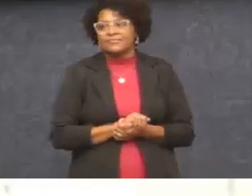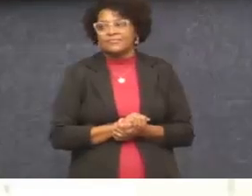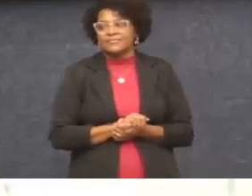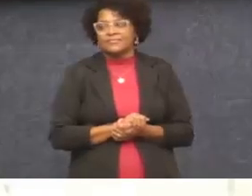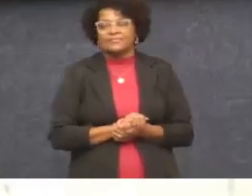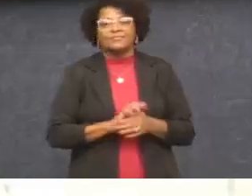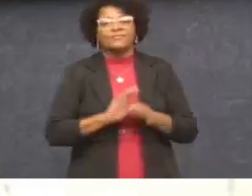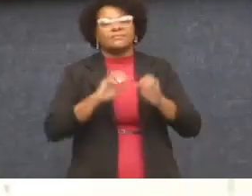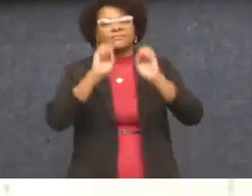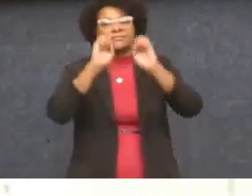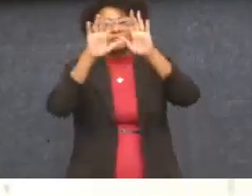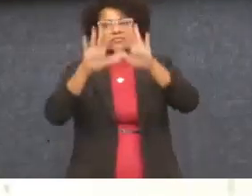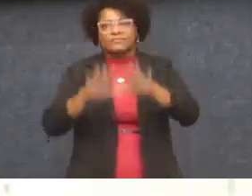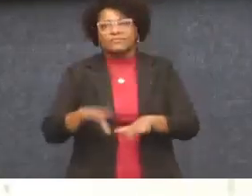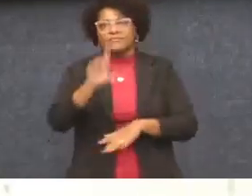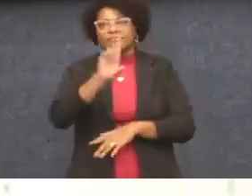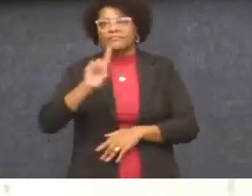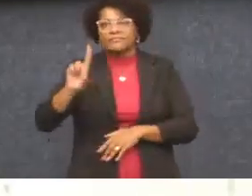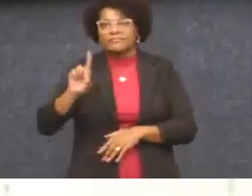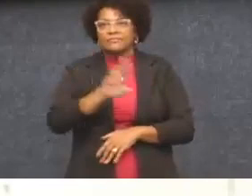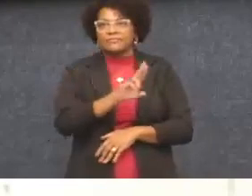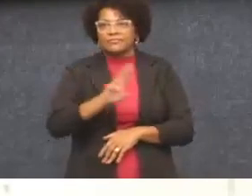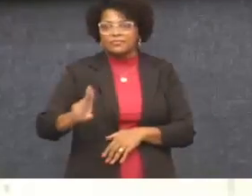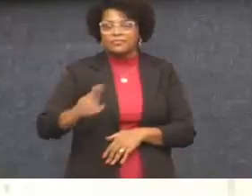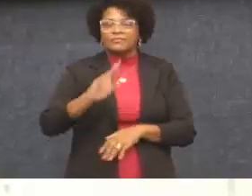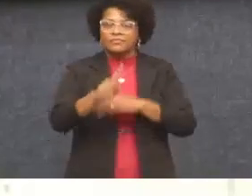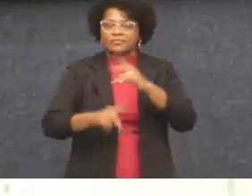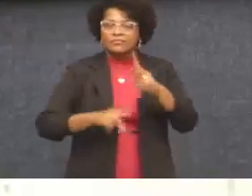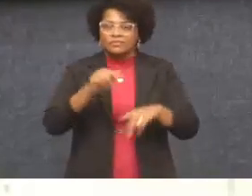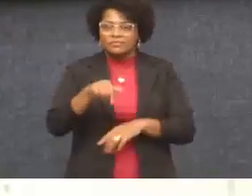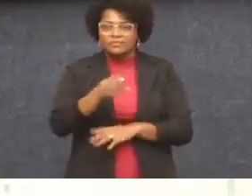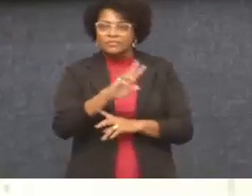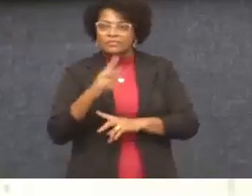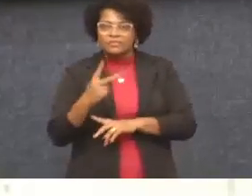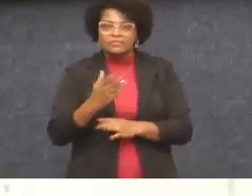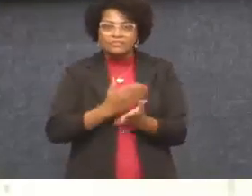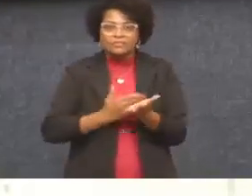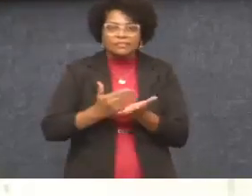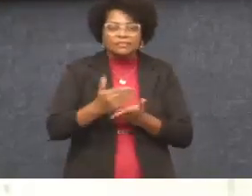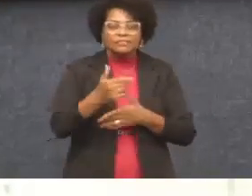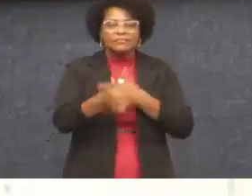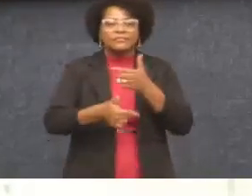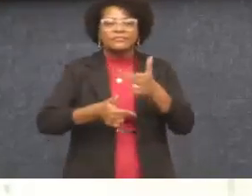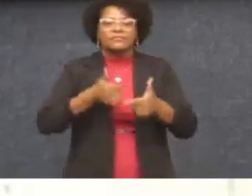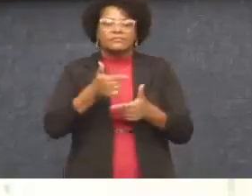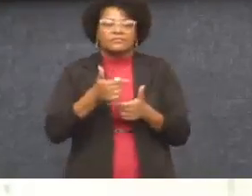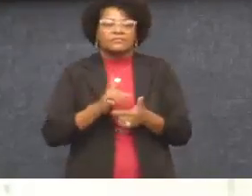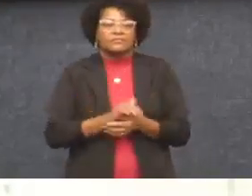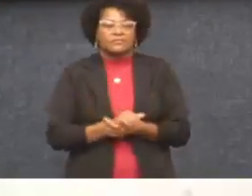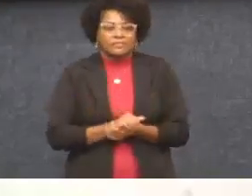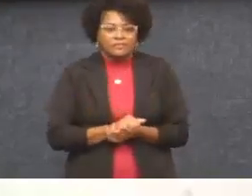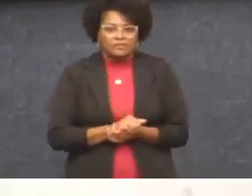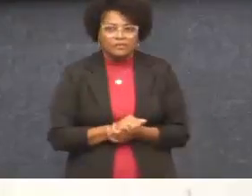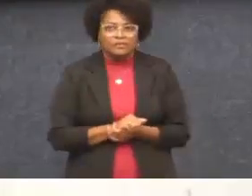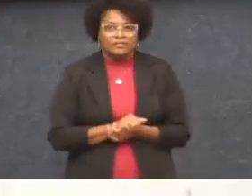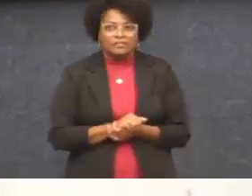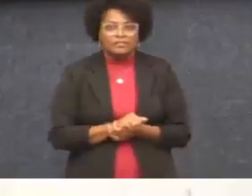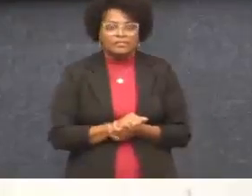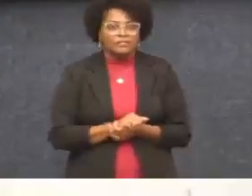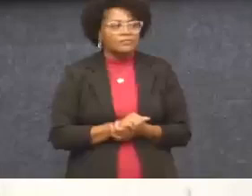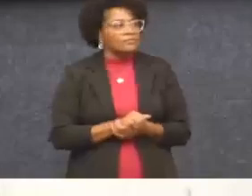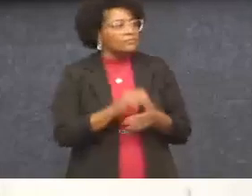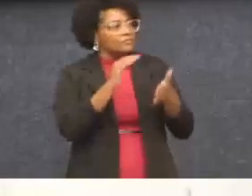Sob a proteção de Deus e em nome do povo de Belo Horizonte, iniciamos os nossos trabalhos. Senhor